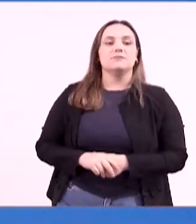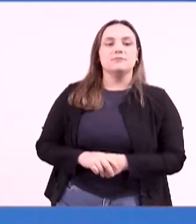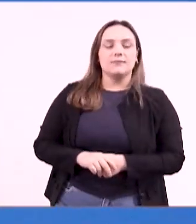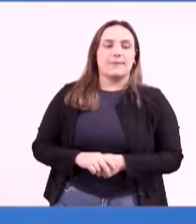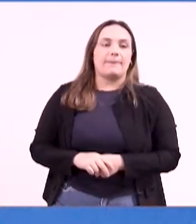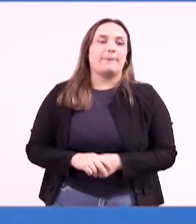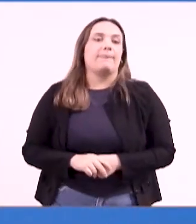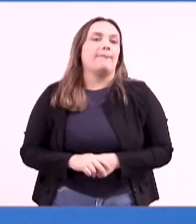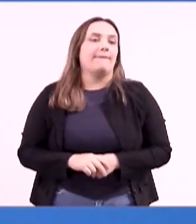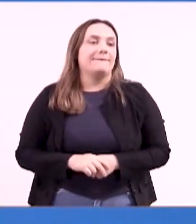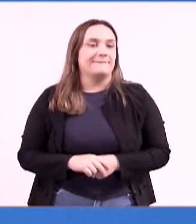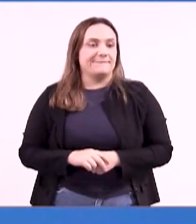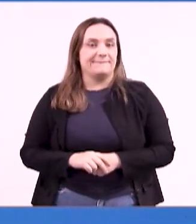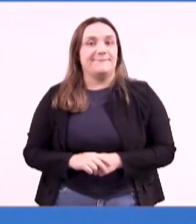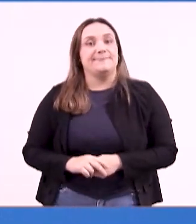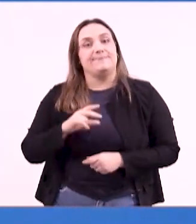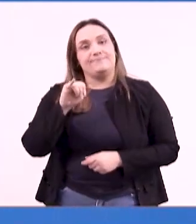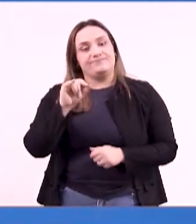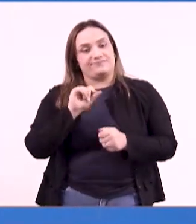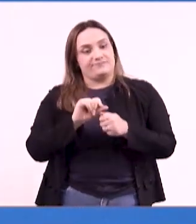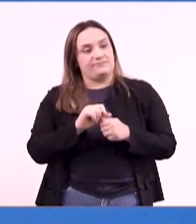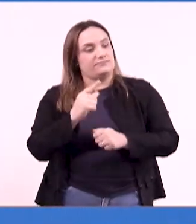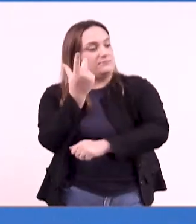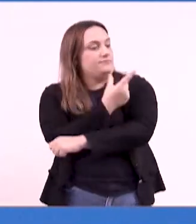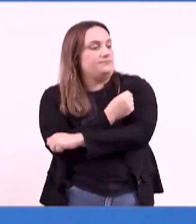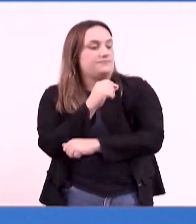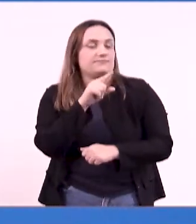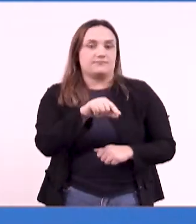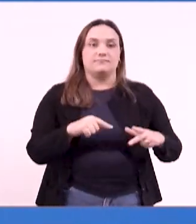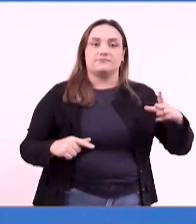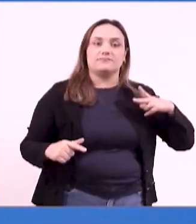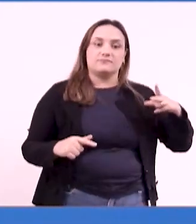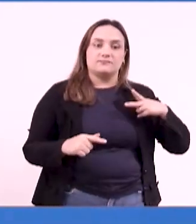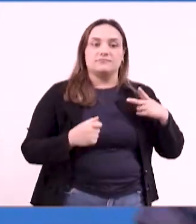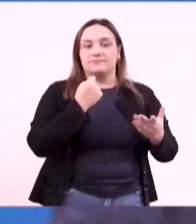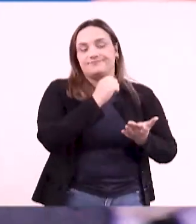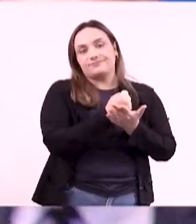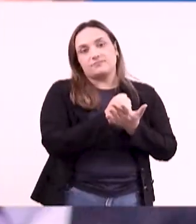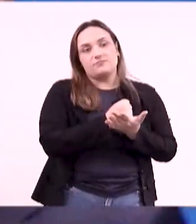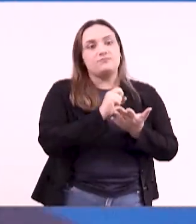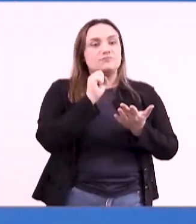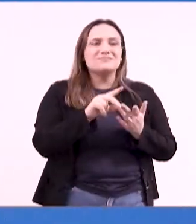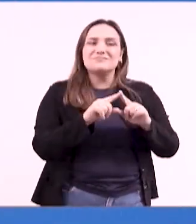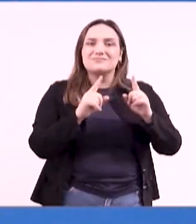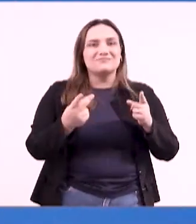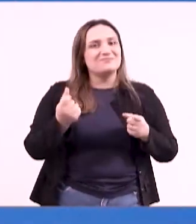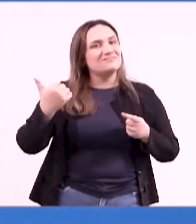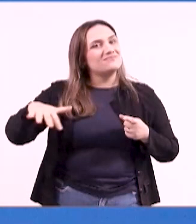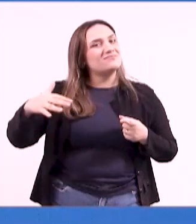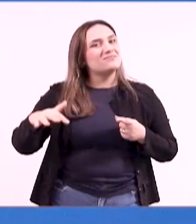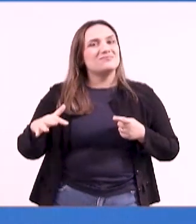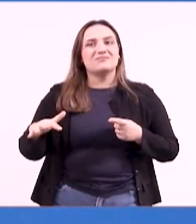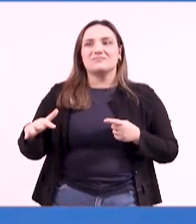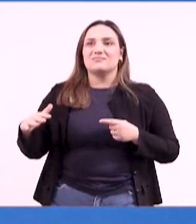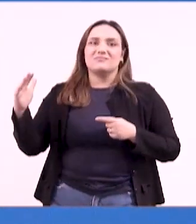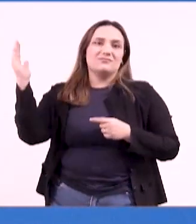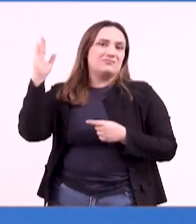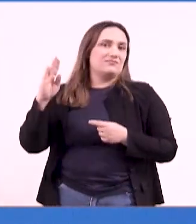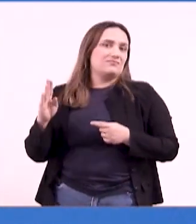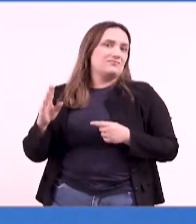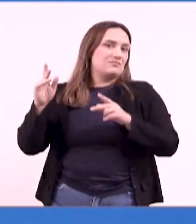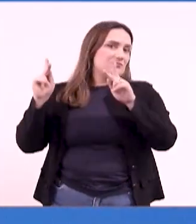A imunização, embora seja disponível na rede privada de medicamentos, é inacessível para a maioria dos